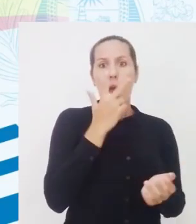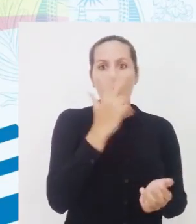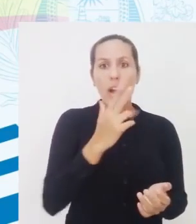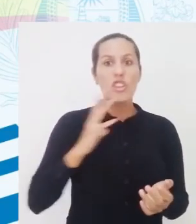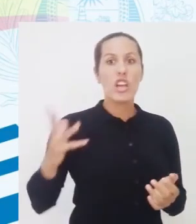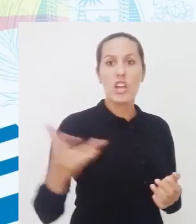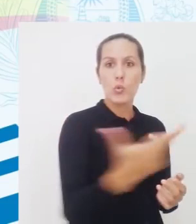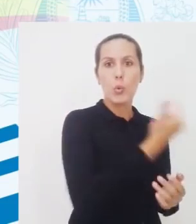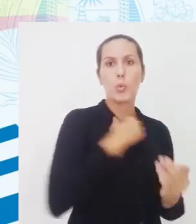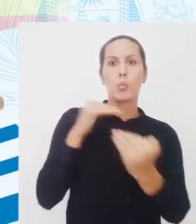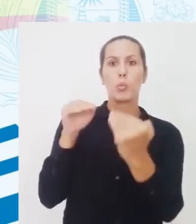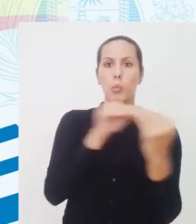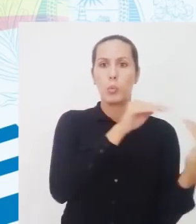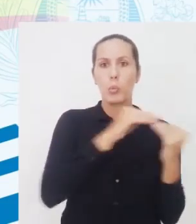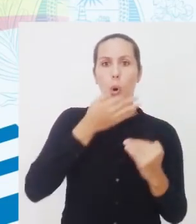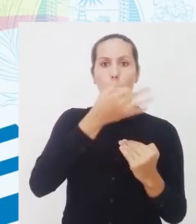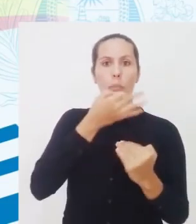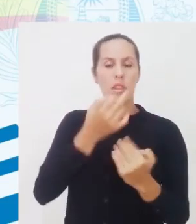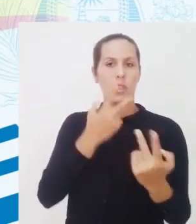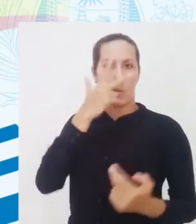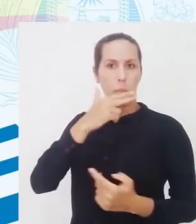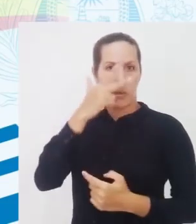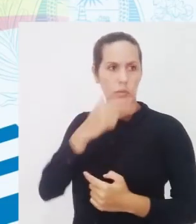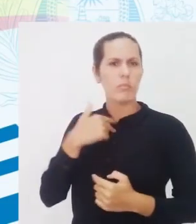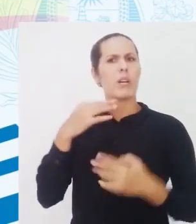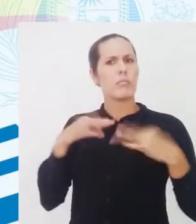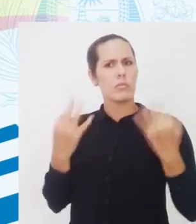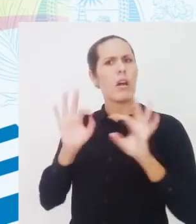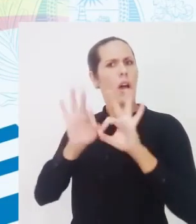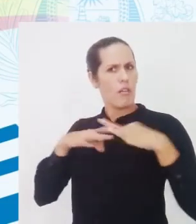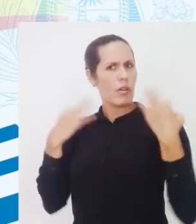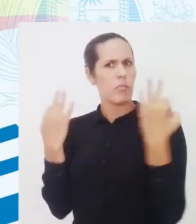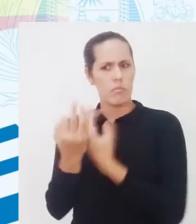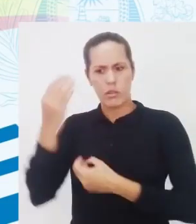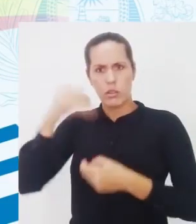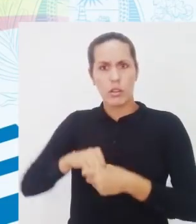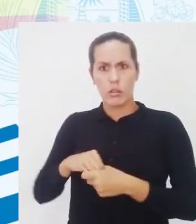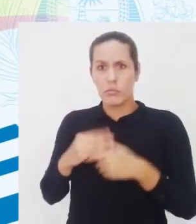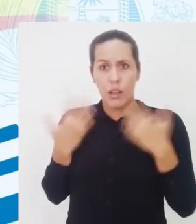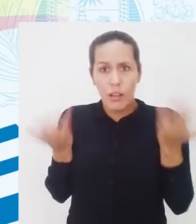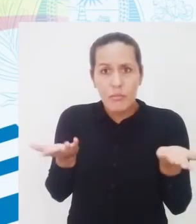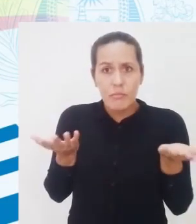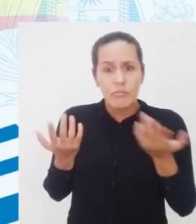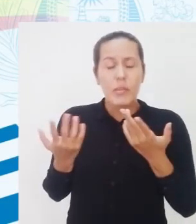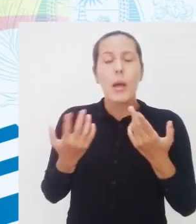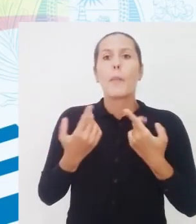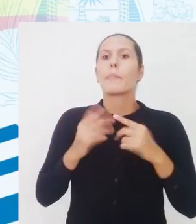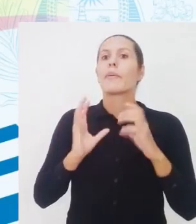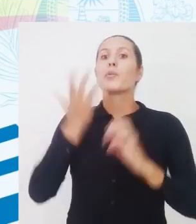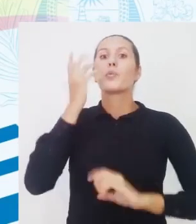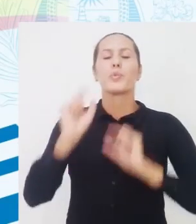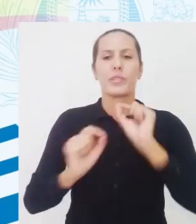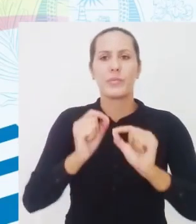de vocês, não tem polêmica nenhuma, mas no caso da minha família, movimentou um pouco. A